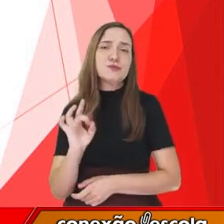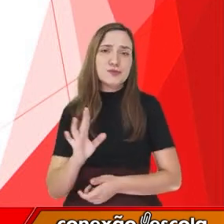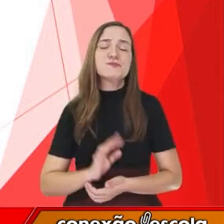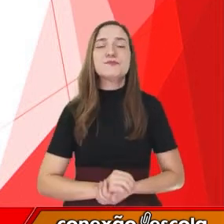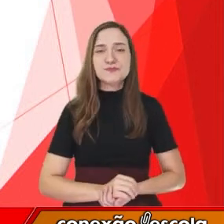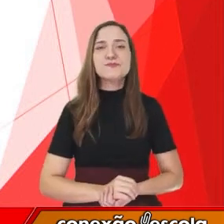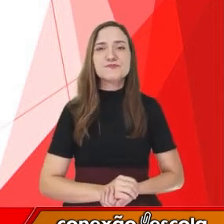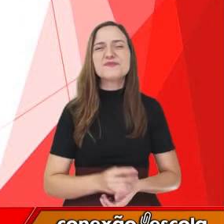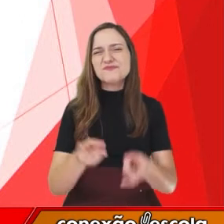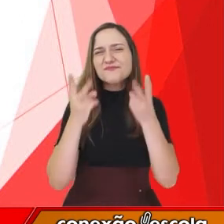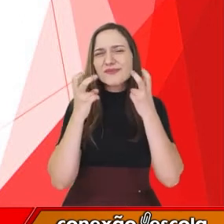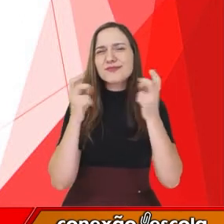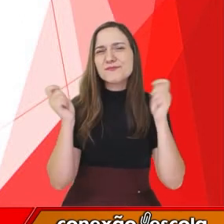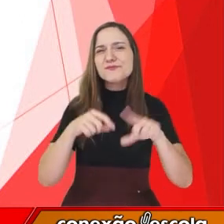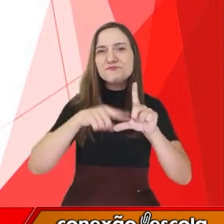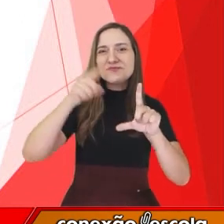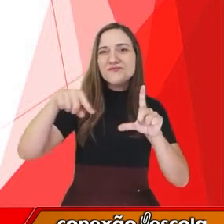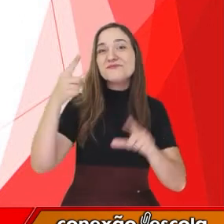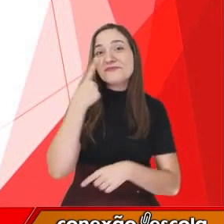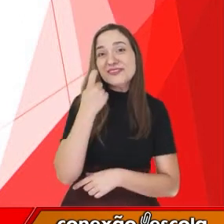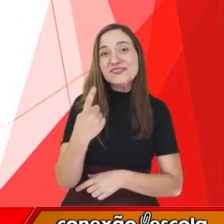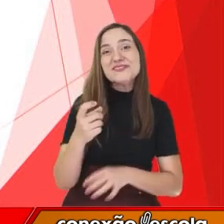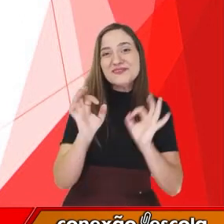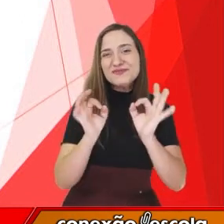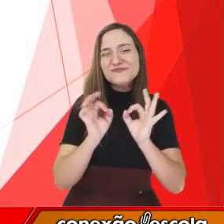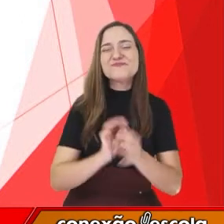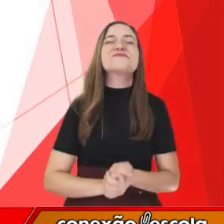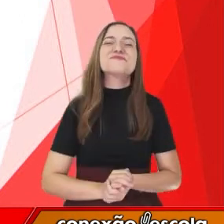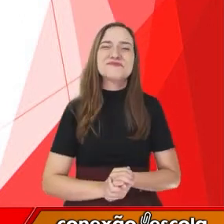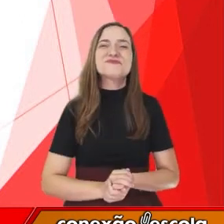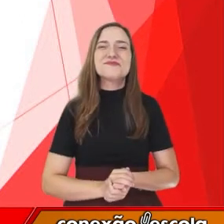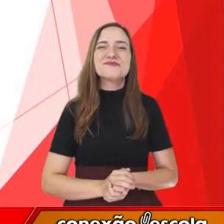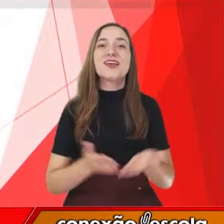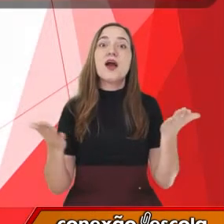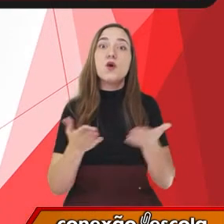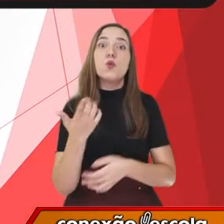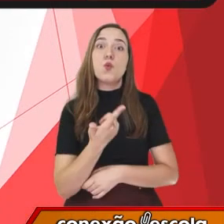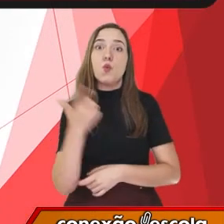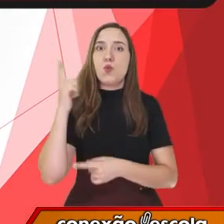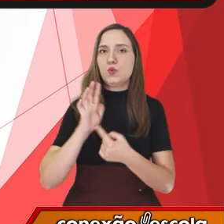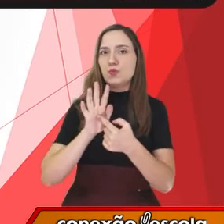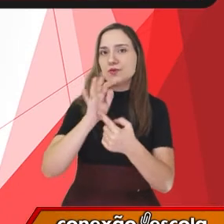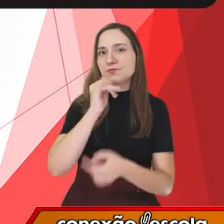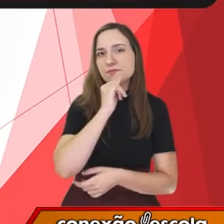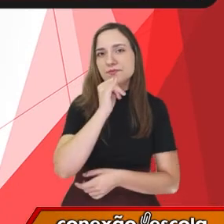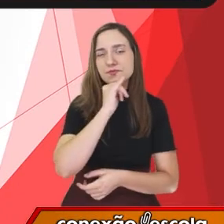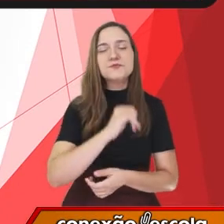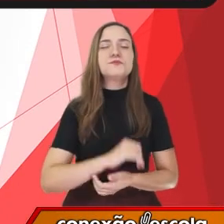esporte. Viram que interessante? Agora vamos para outra